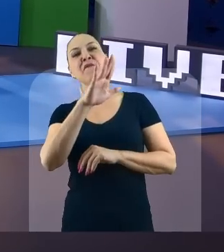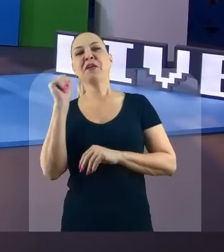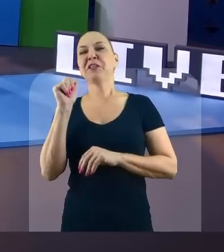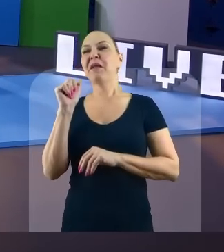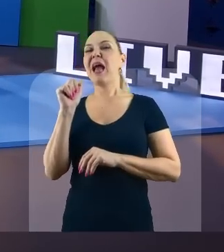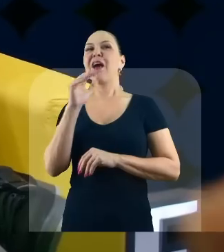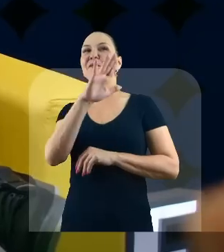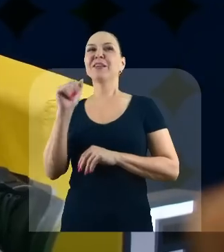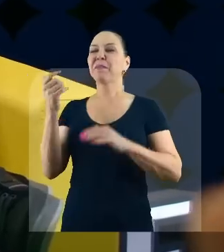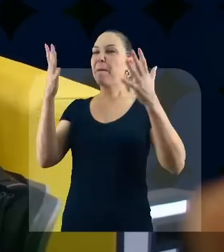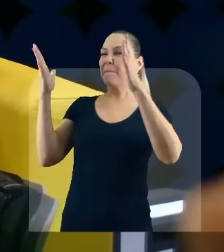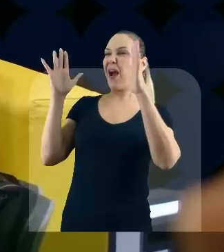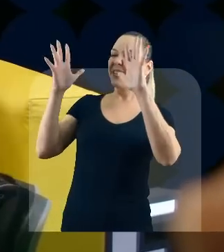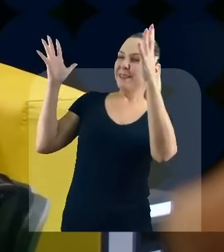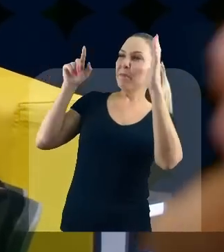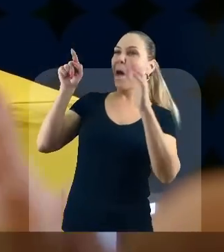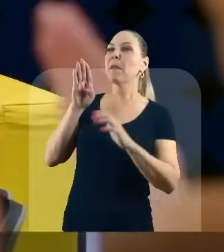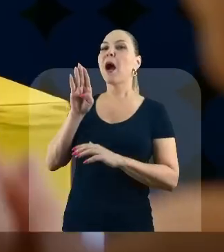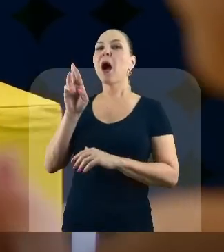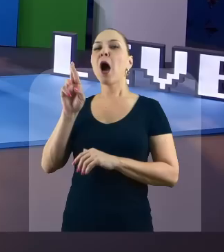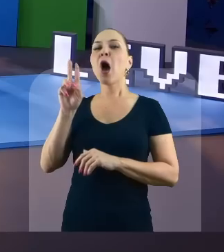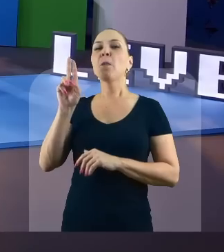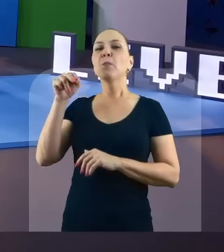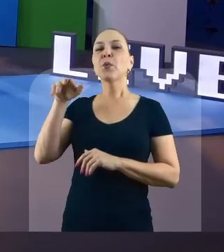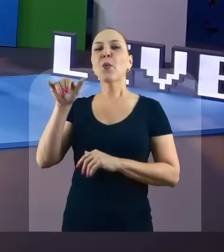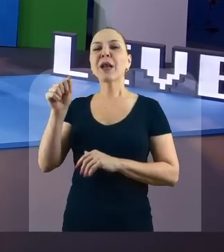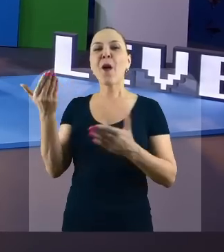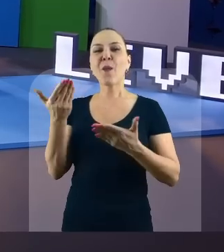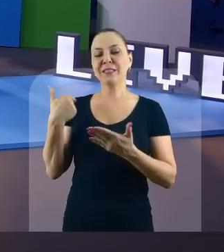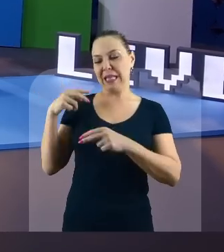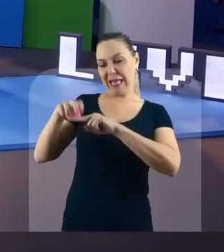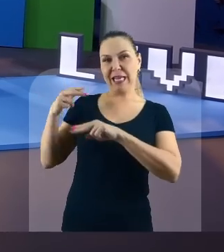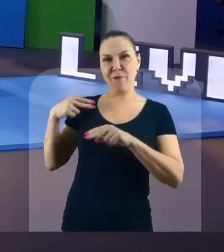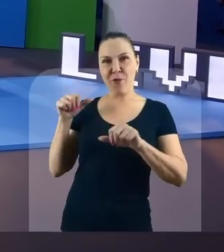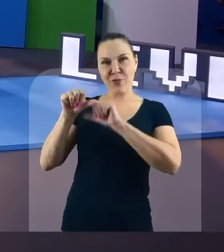hoje aqui, com a salva de palmas para ela. Senta aqui no meu lugar.